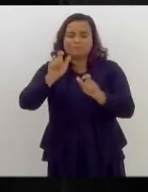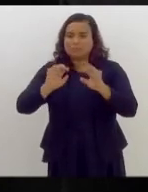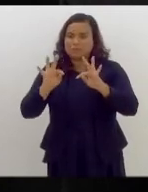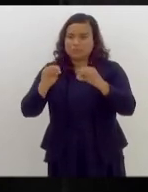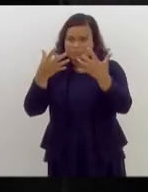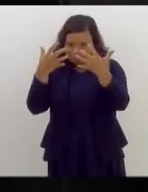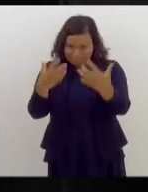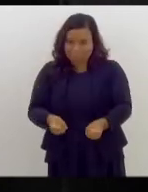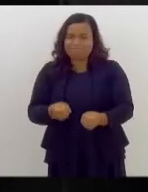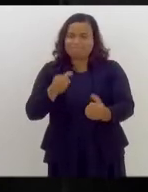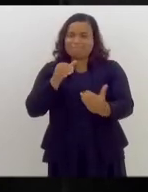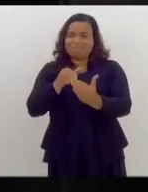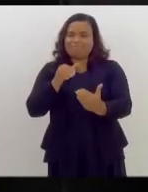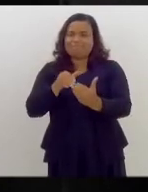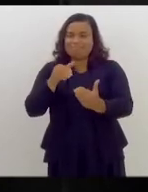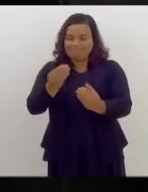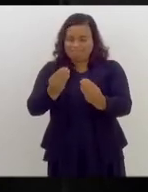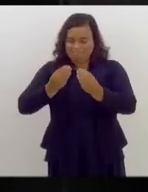mim concedida hoje.